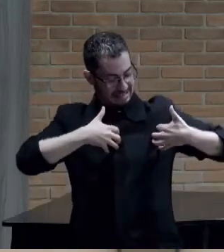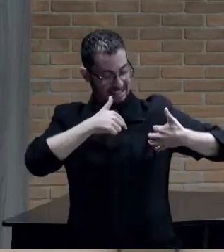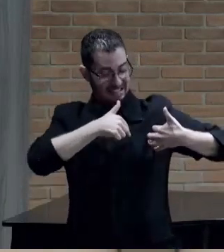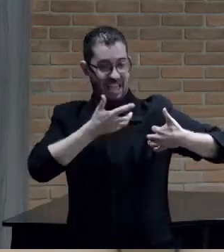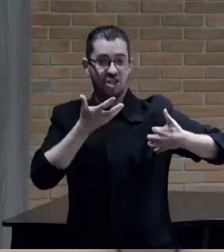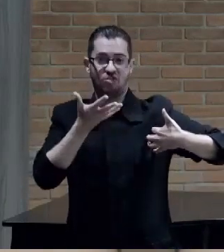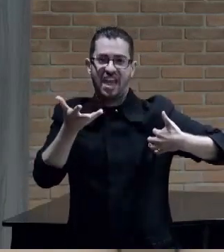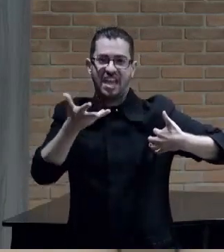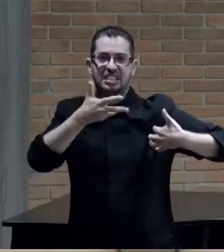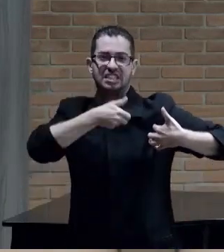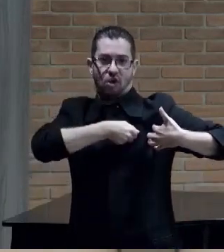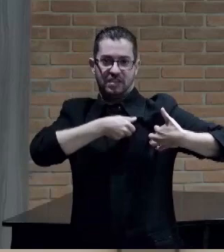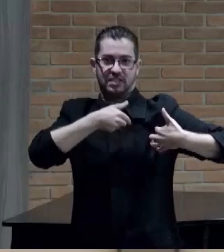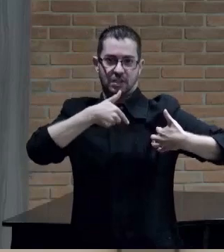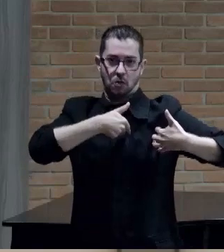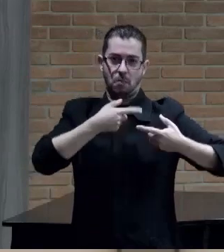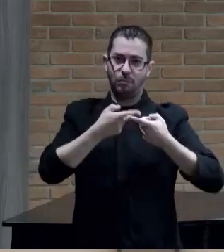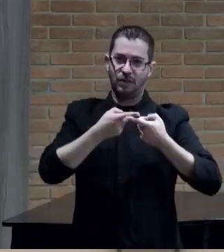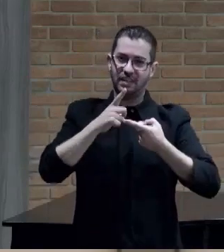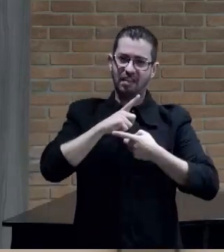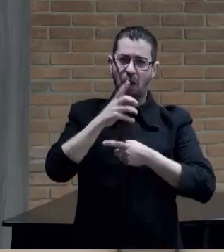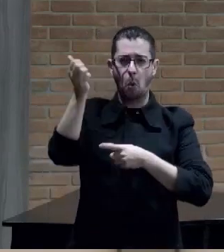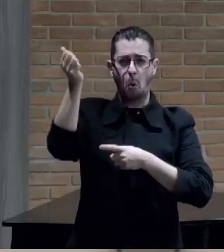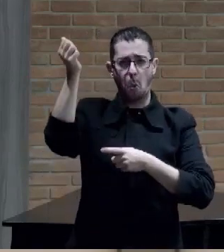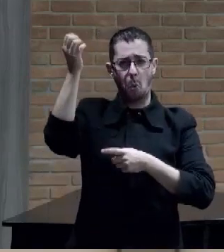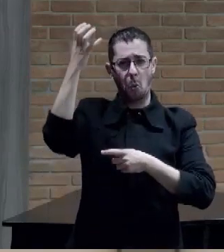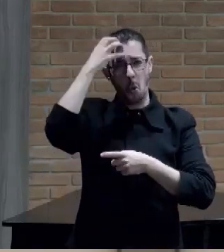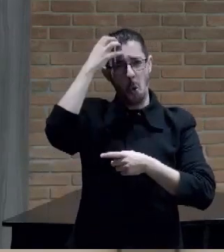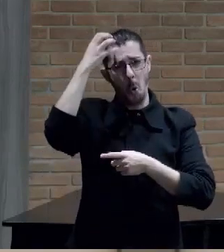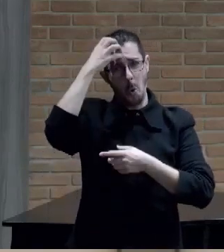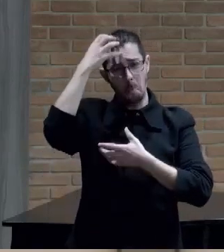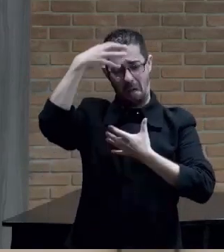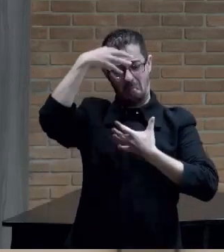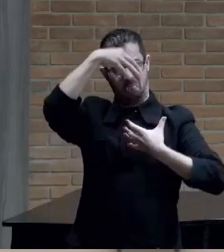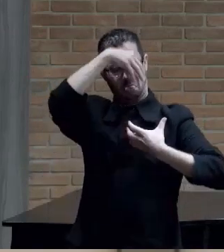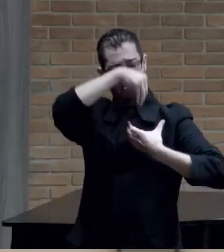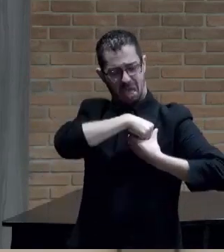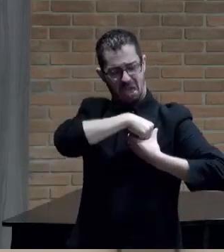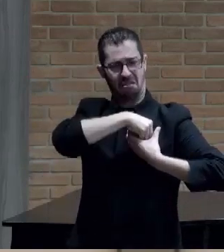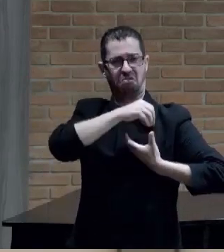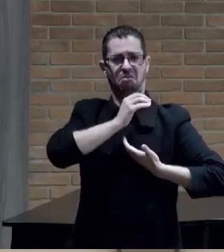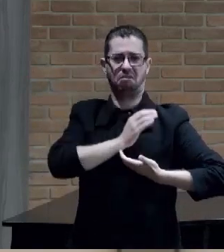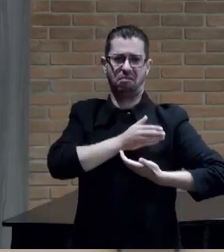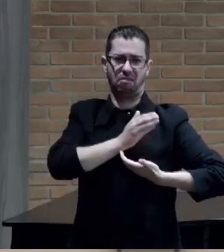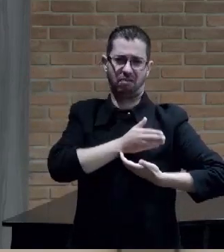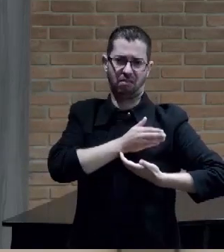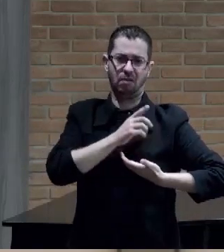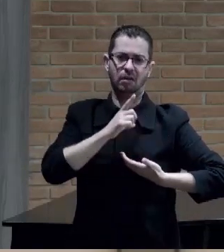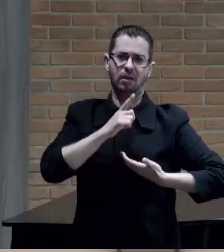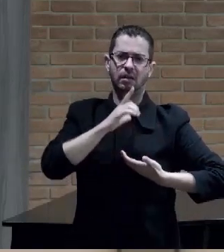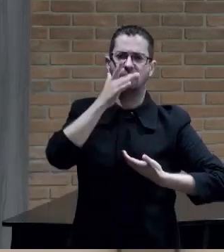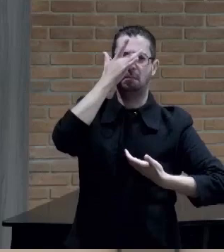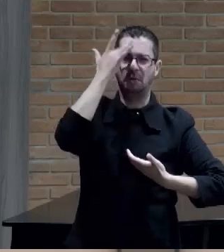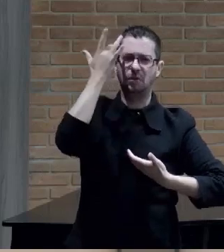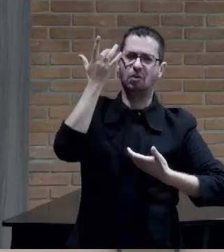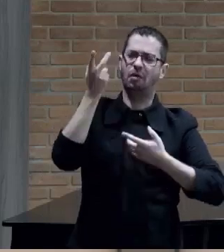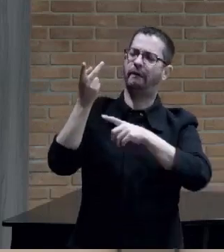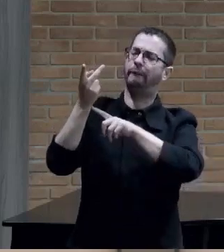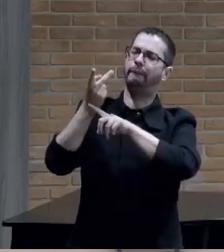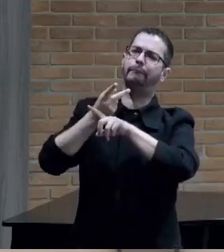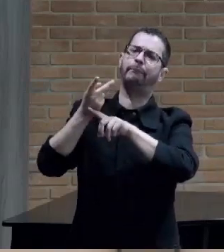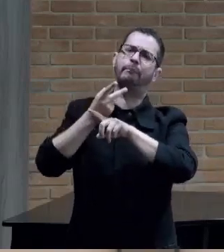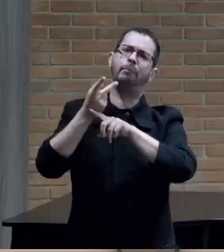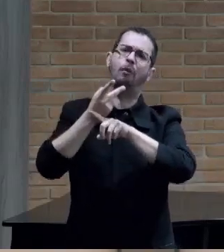muita culpa dentro de si. Ou outras pessoas estão buscando uma salvação das